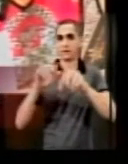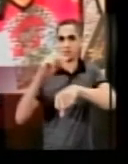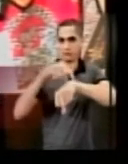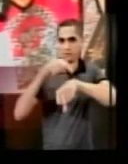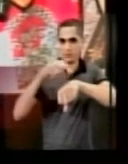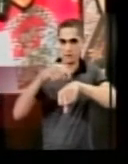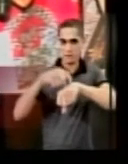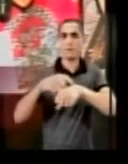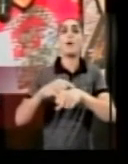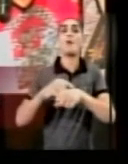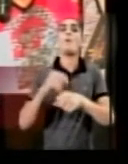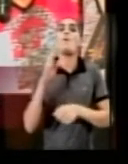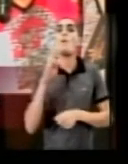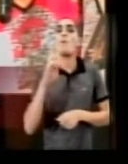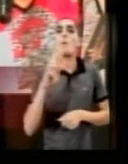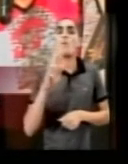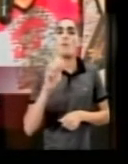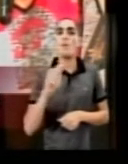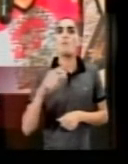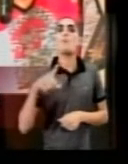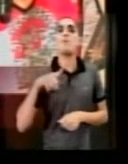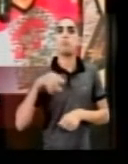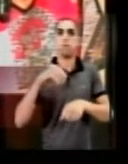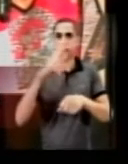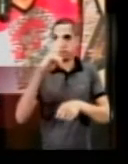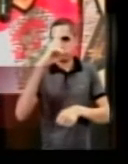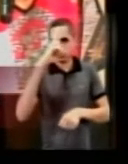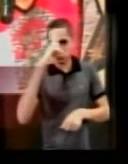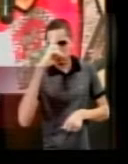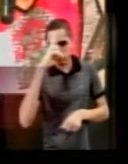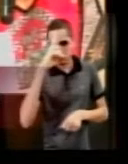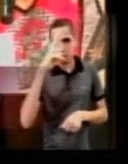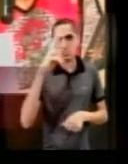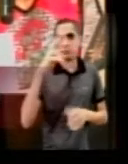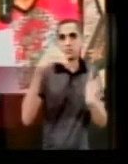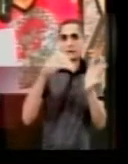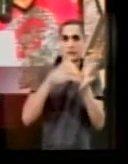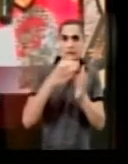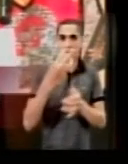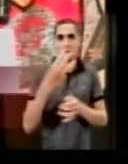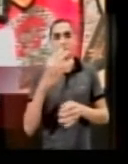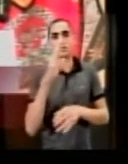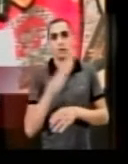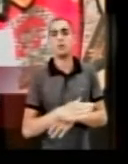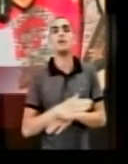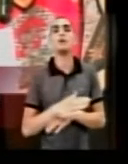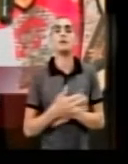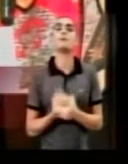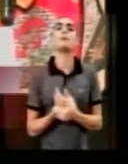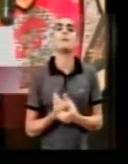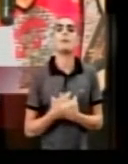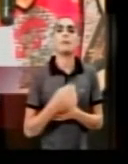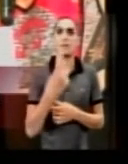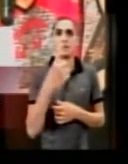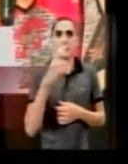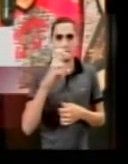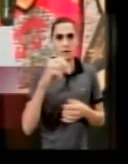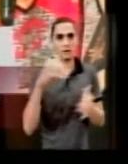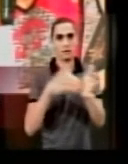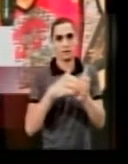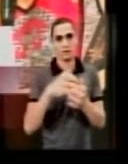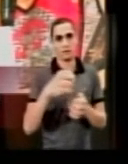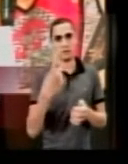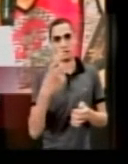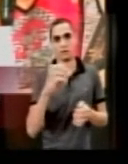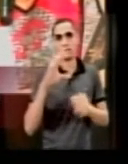bares ficou com o horário do meio-dia às 15 e das 17 às 22. E os ambulantes das 8 da